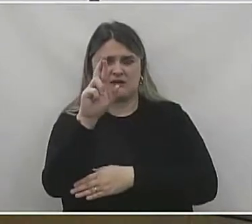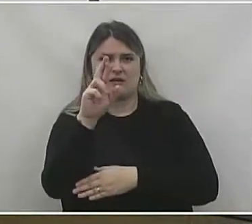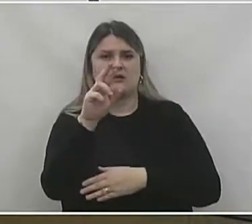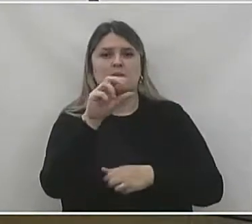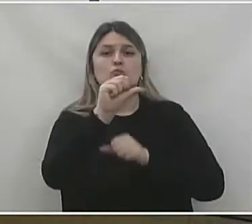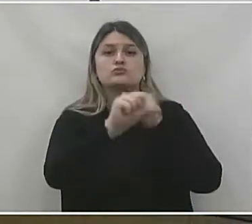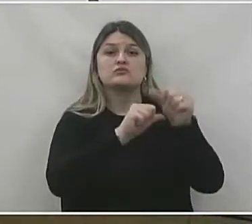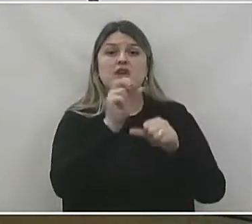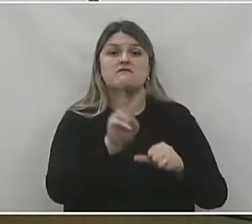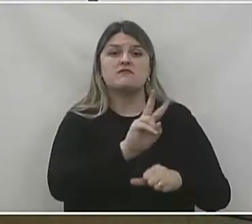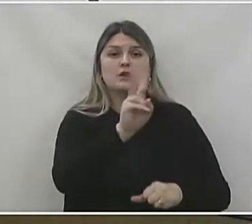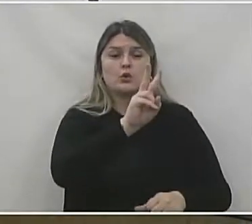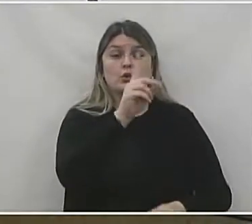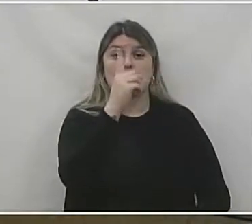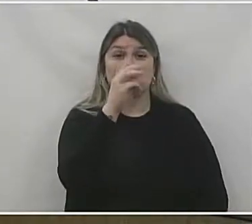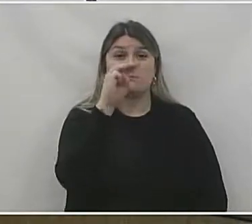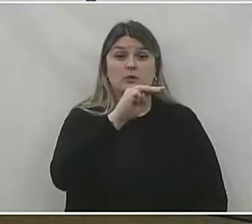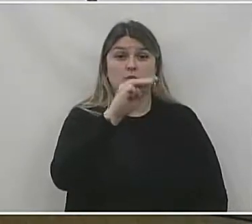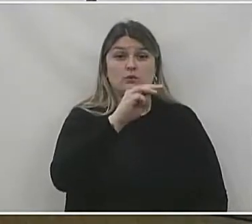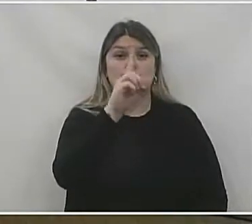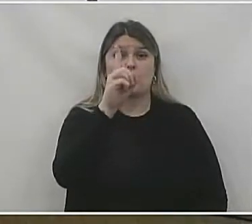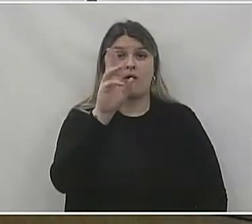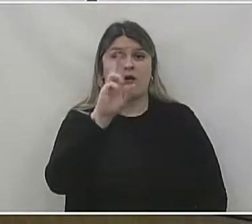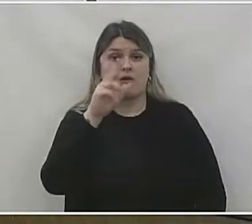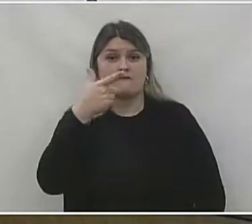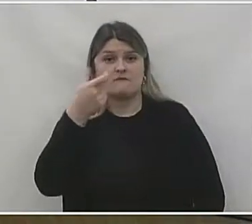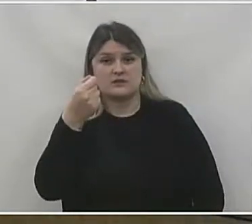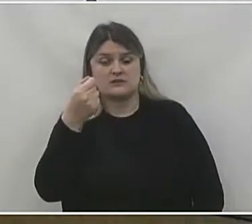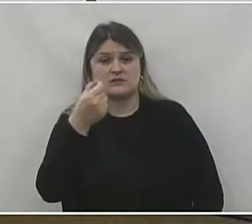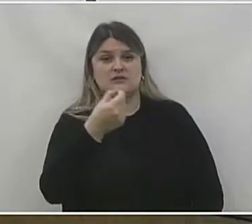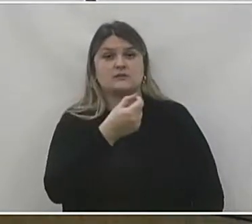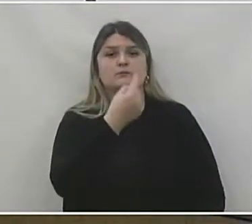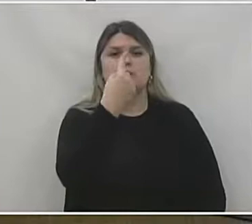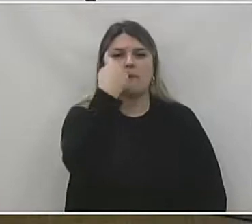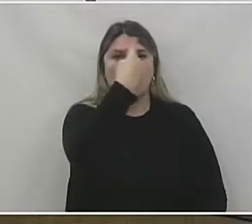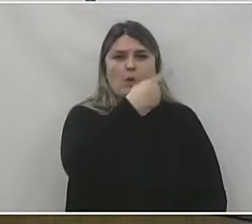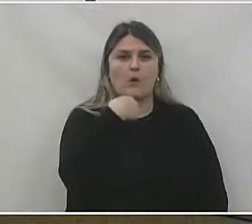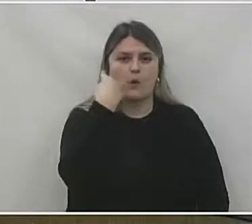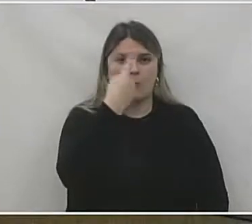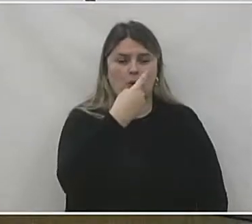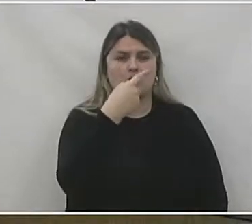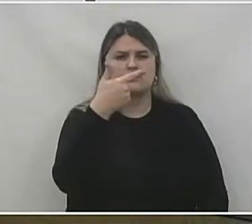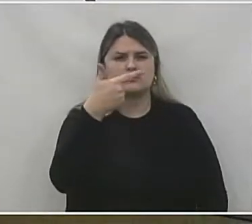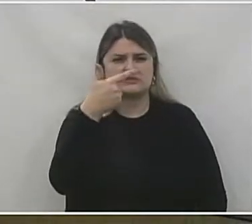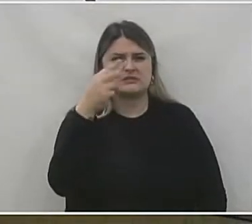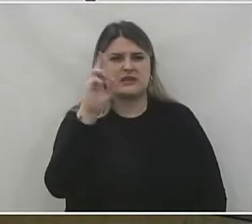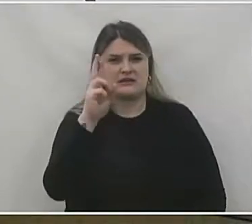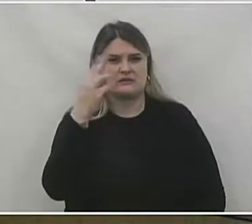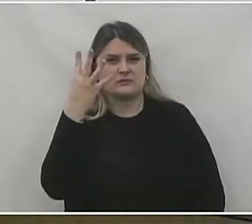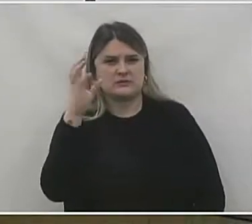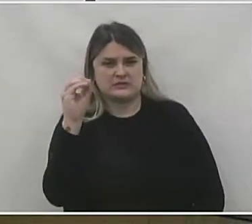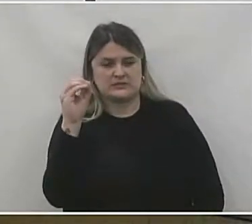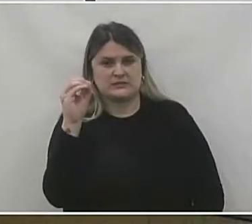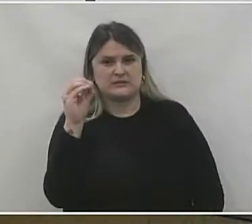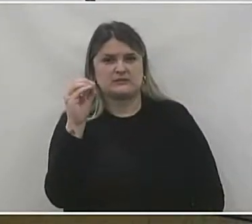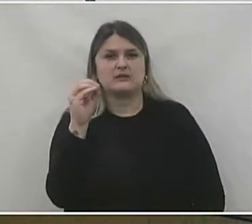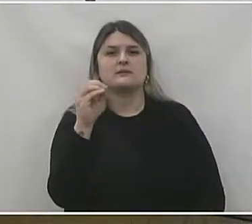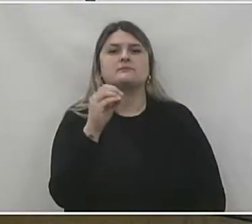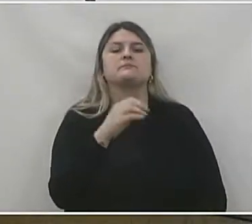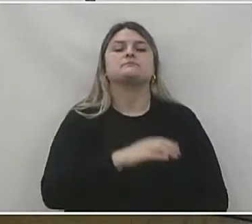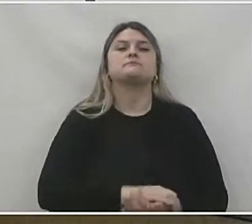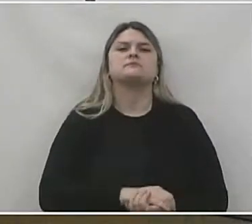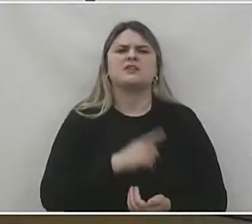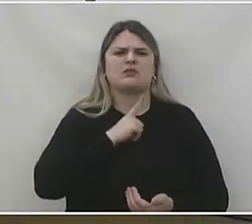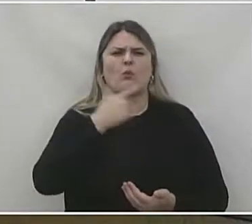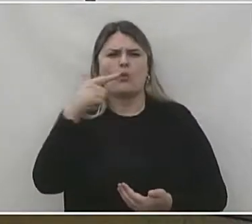minutos 2060 minutos dois e quarenta período de 90 minutos três 60 120